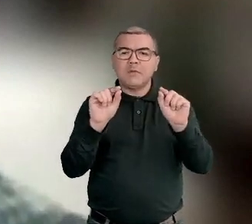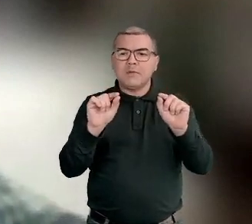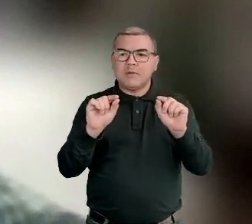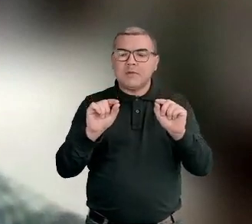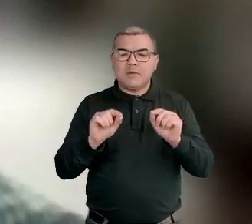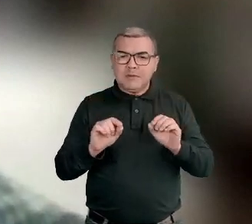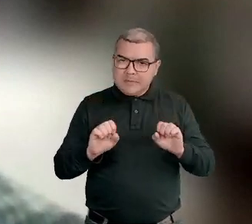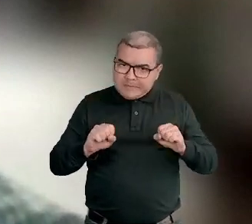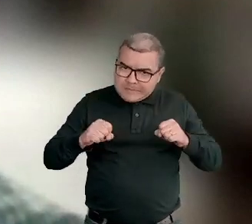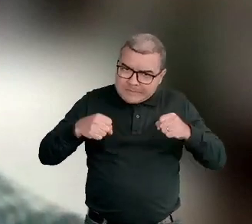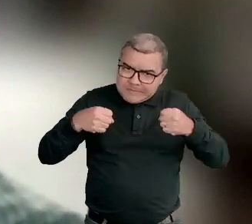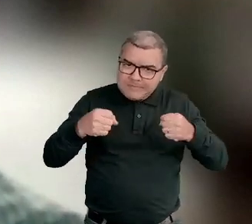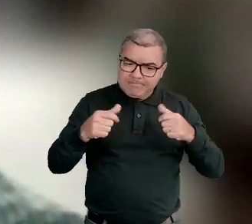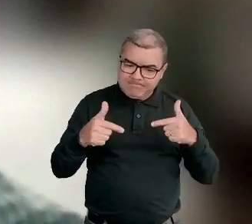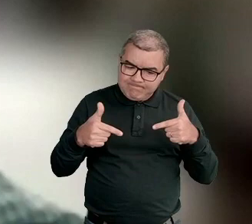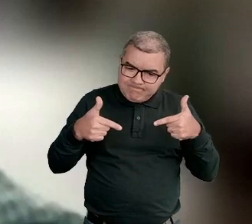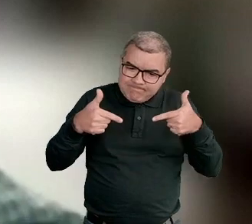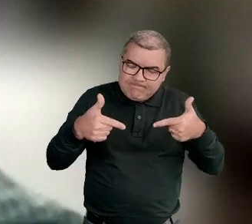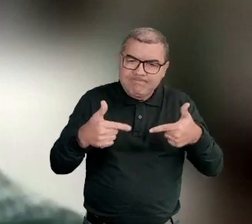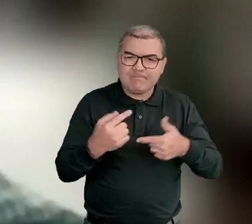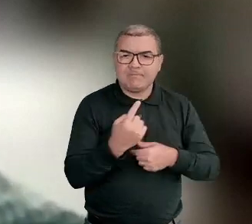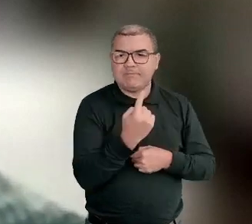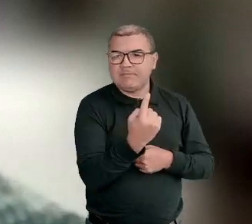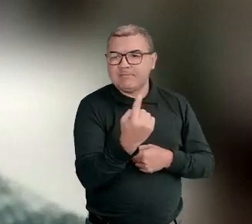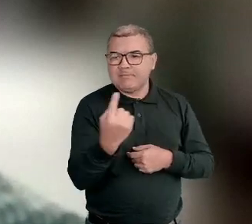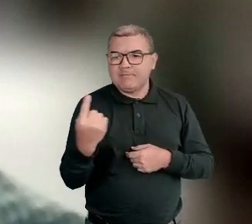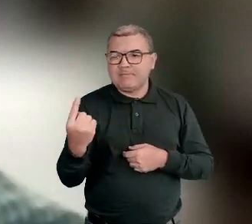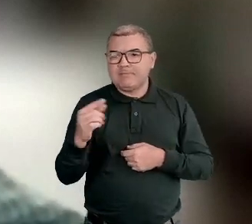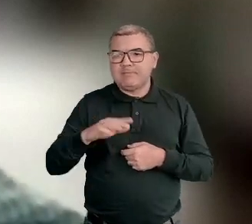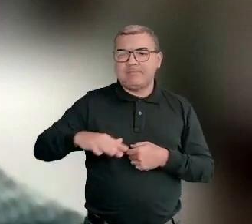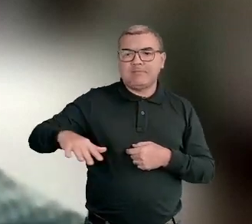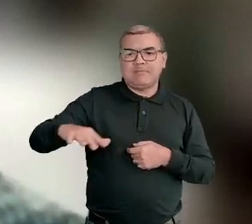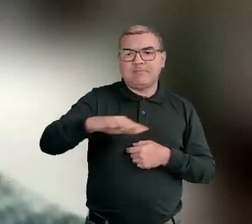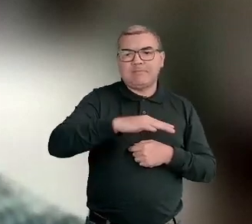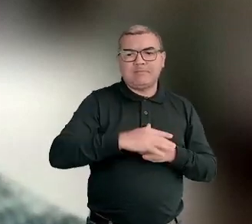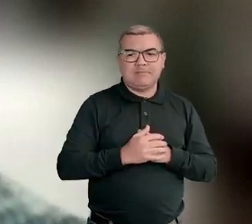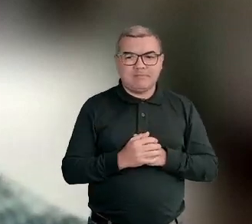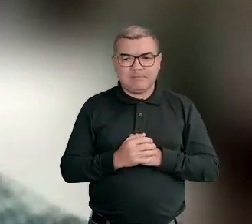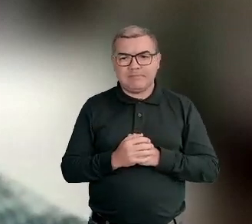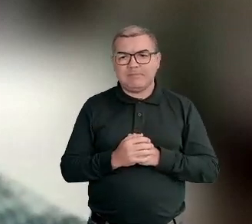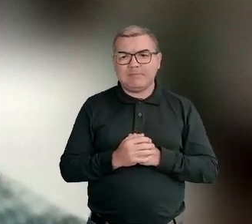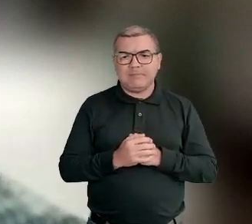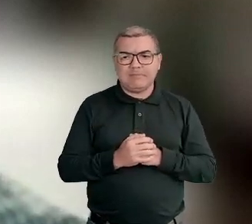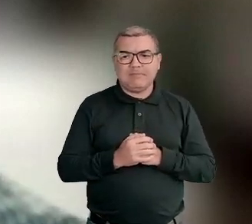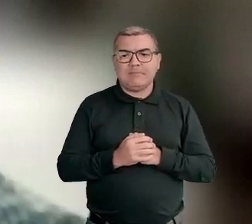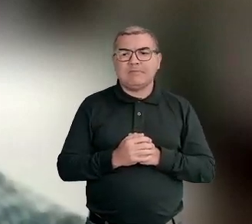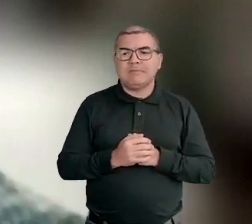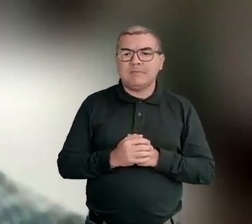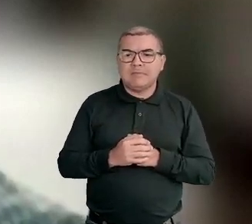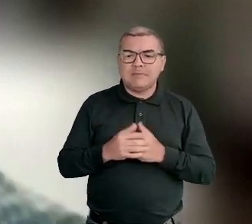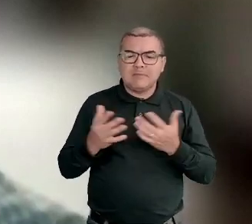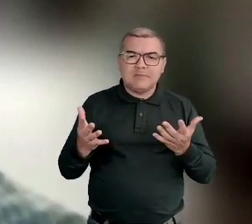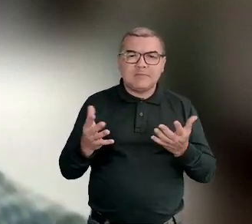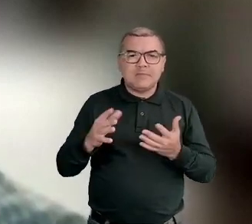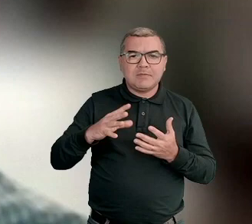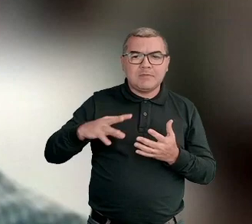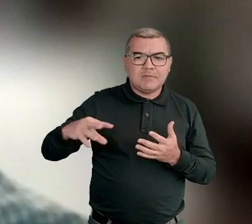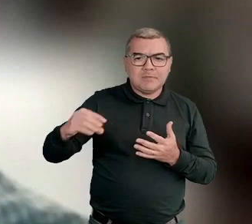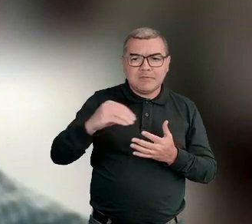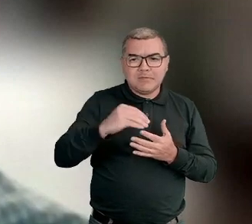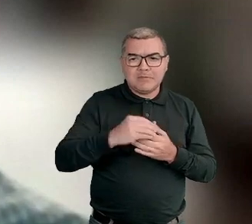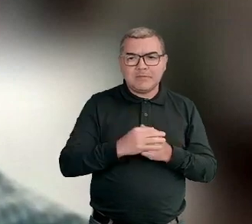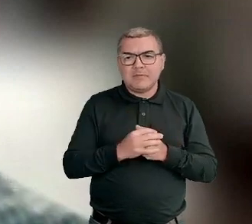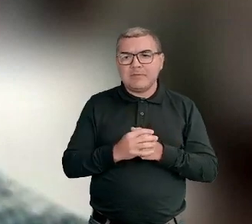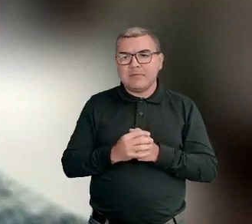graças ao empenho, à dedicação da chamada, do que ele, Ricardo, chamou de assessoria secreta, do qual